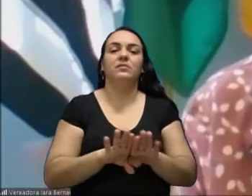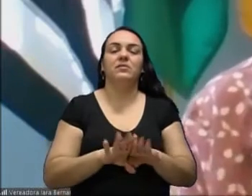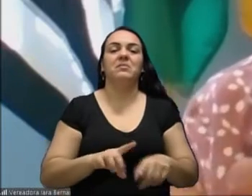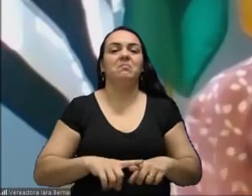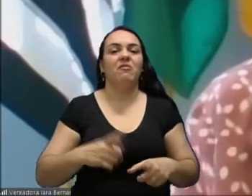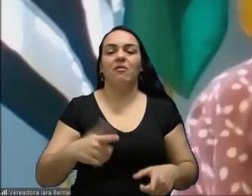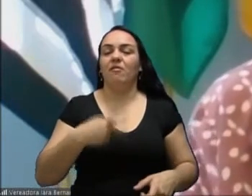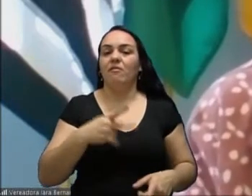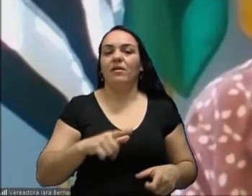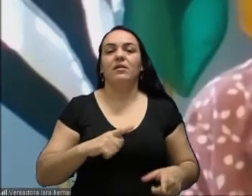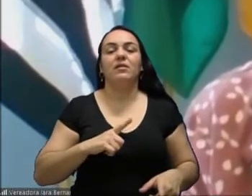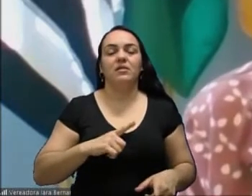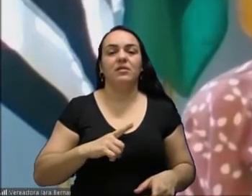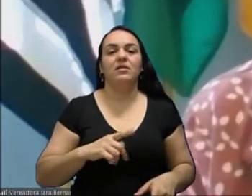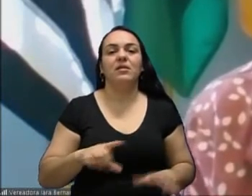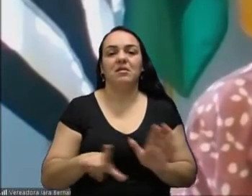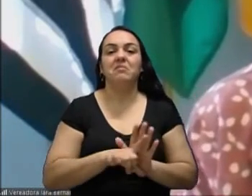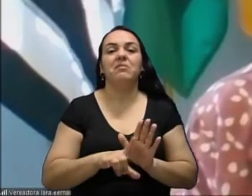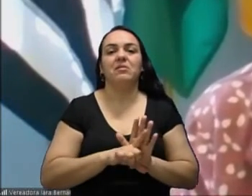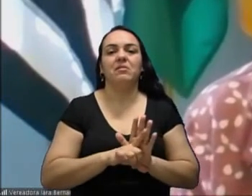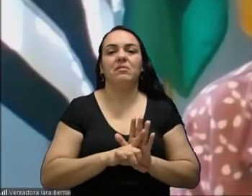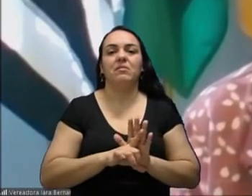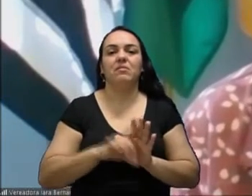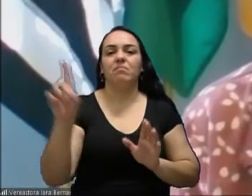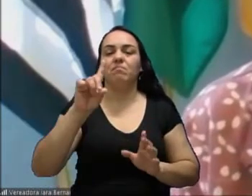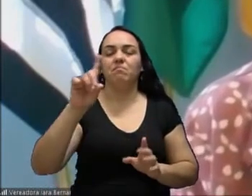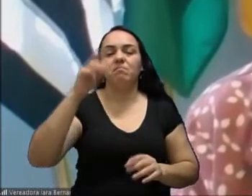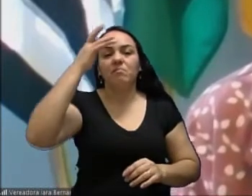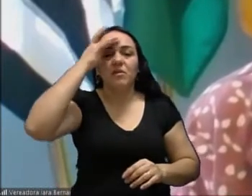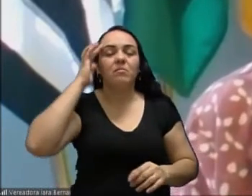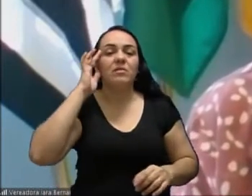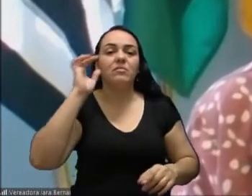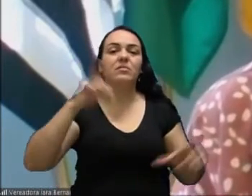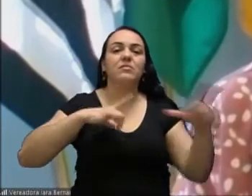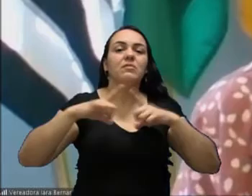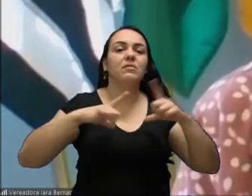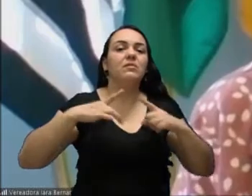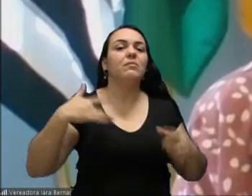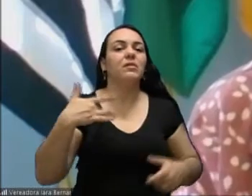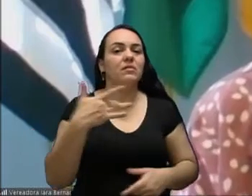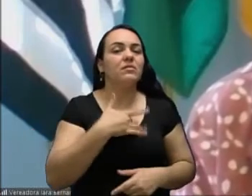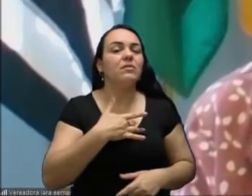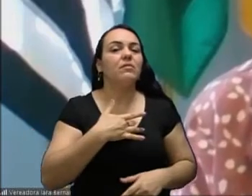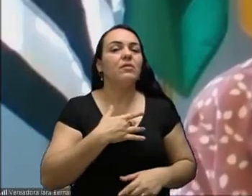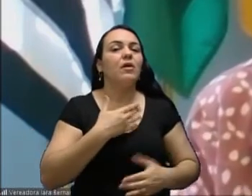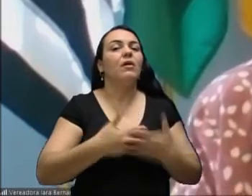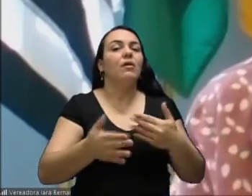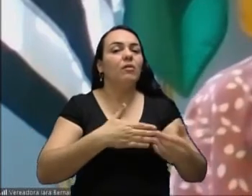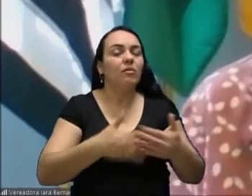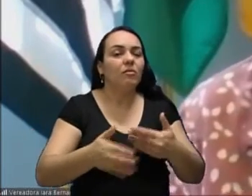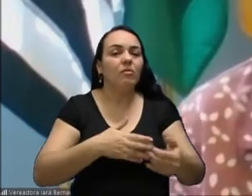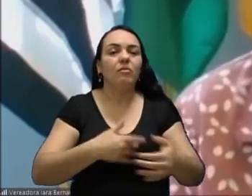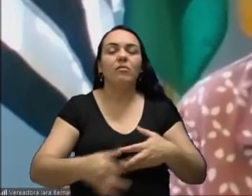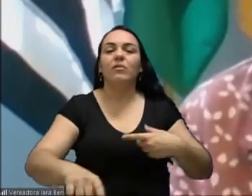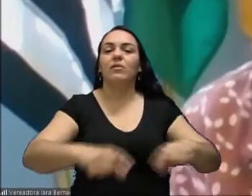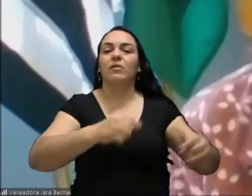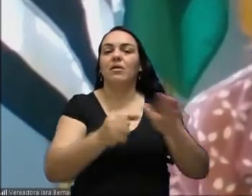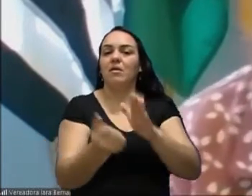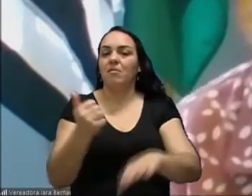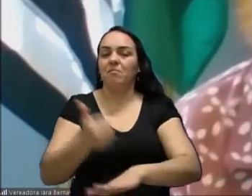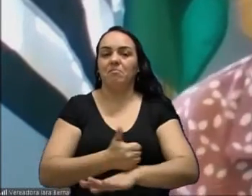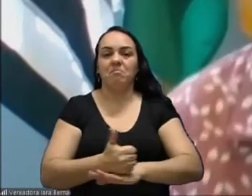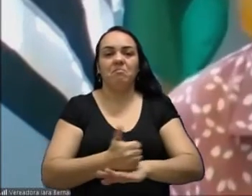existem não é só para os não é só para as pessoas que trabalham na área da saúde não é para qualquer trabalhador está